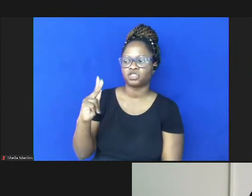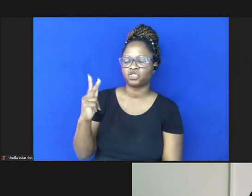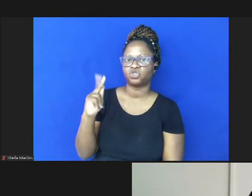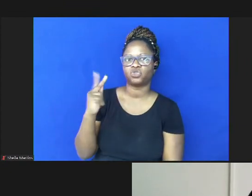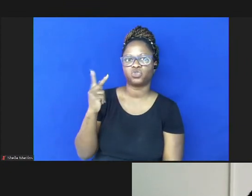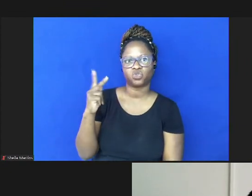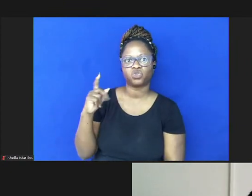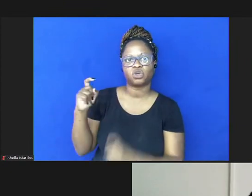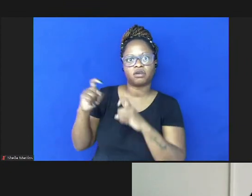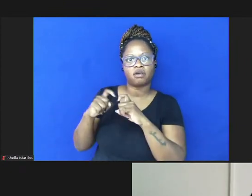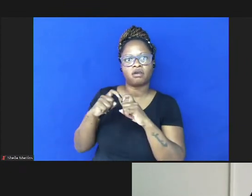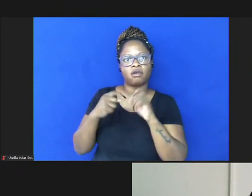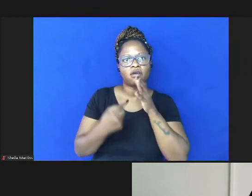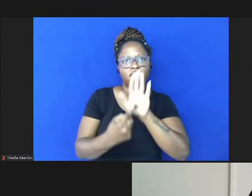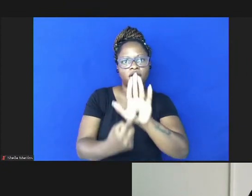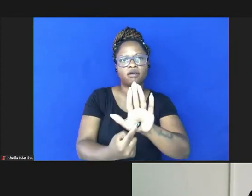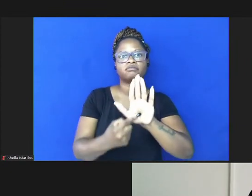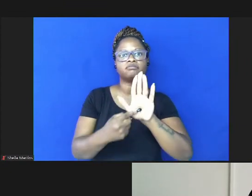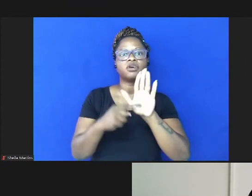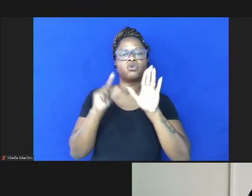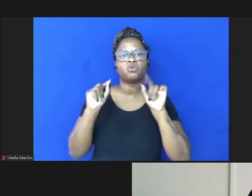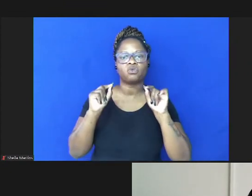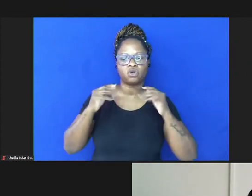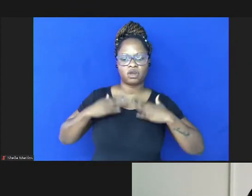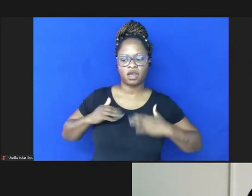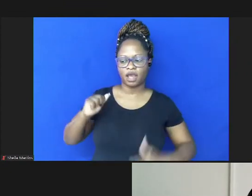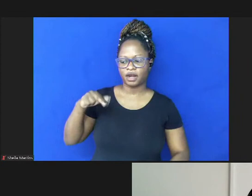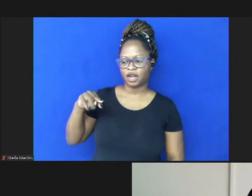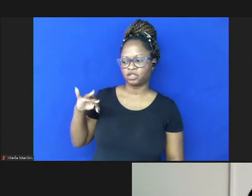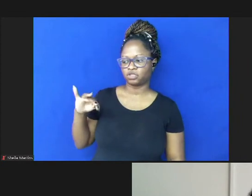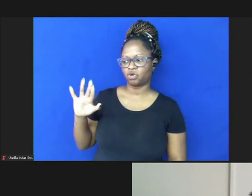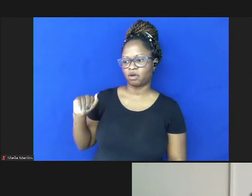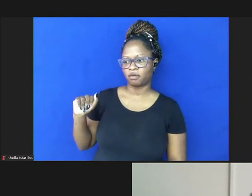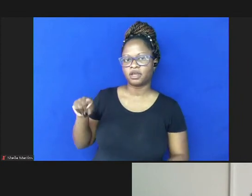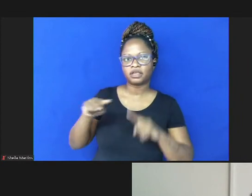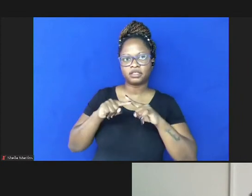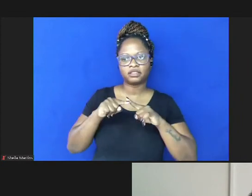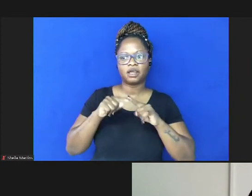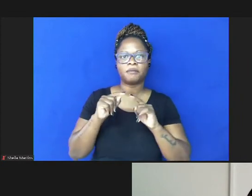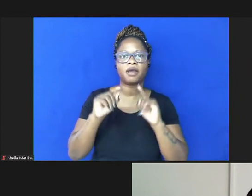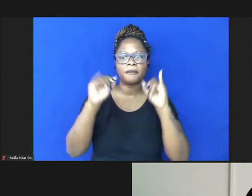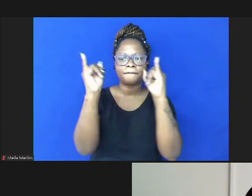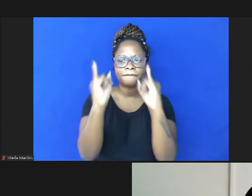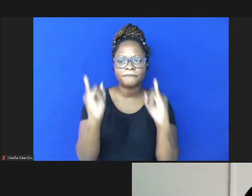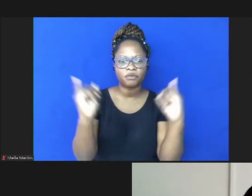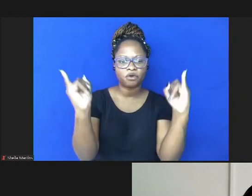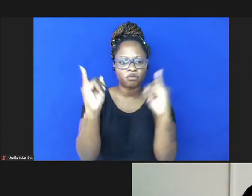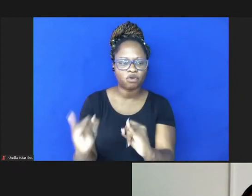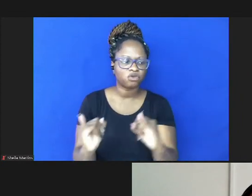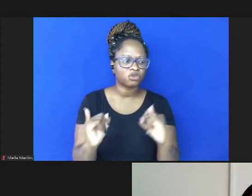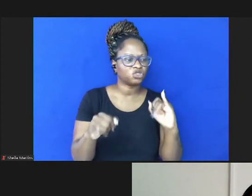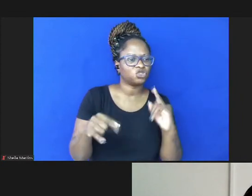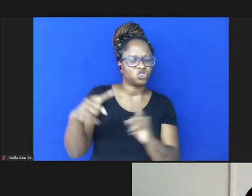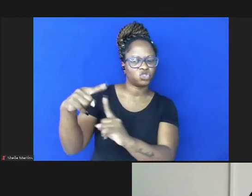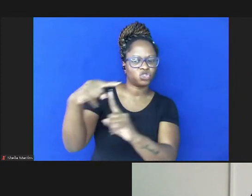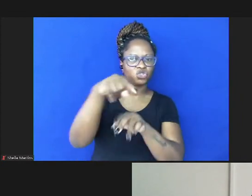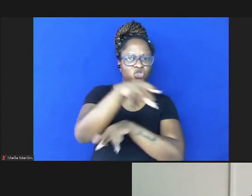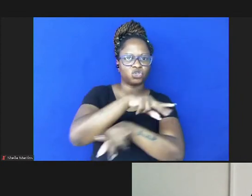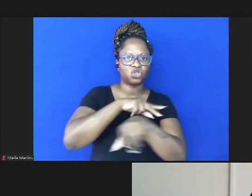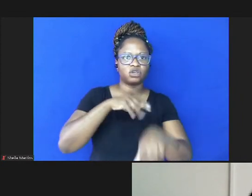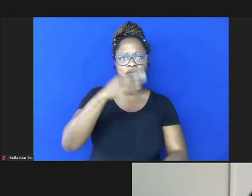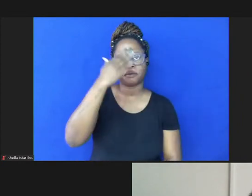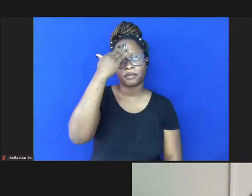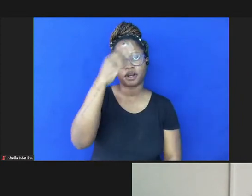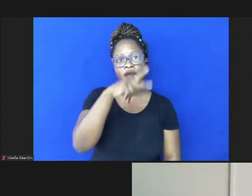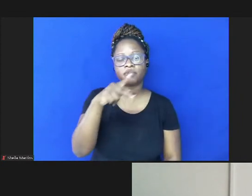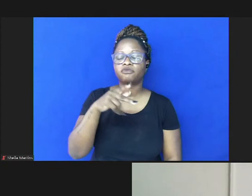de ilustrações anatômicas até maquetes, modelagens e espécimes. Muito obrigado, professor Schnalke. É sempre um prazer